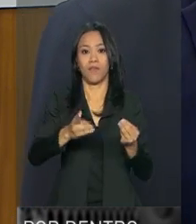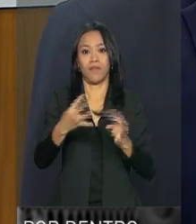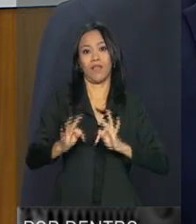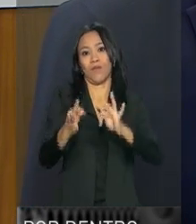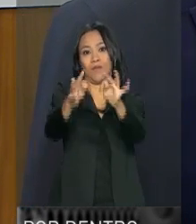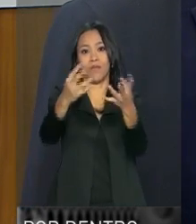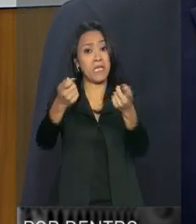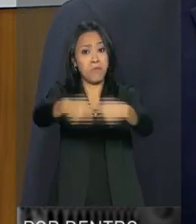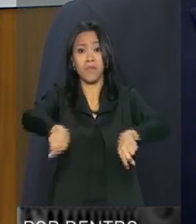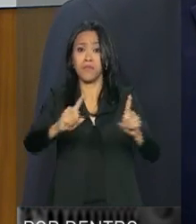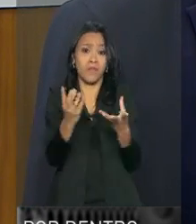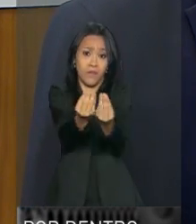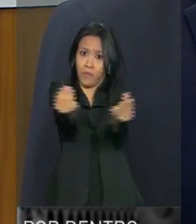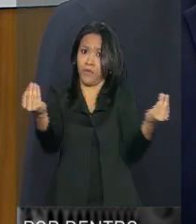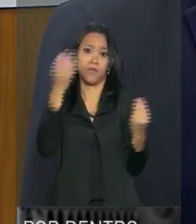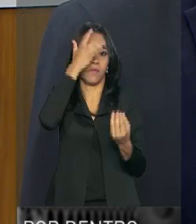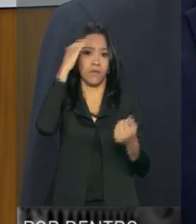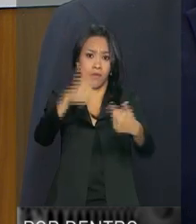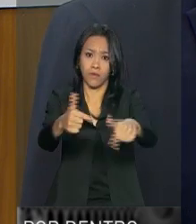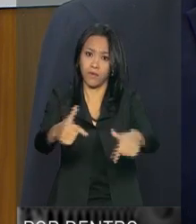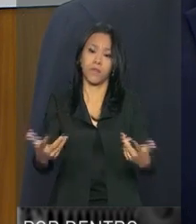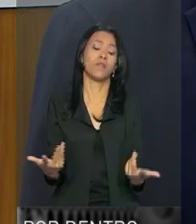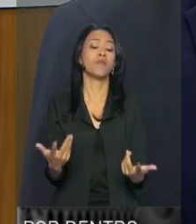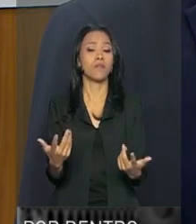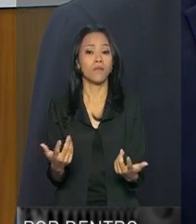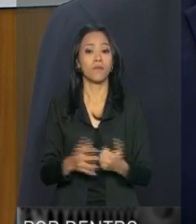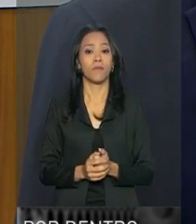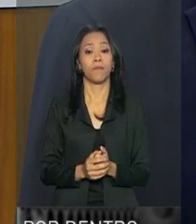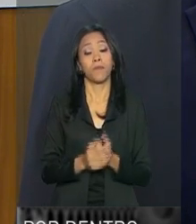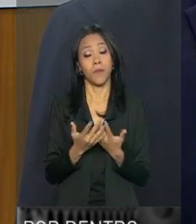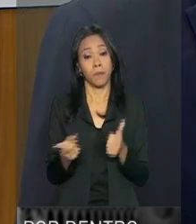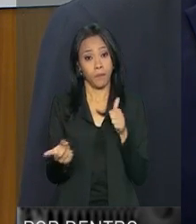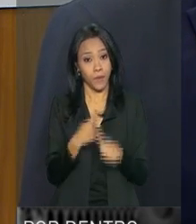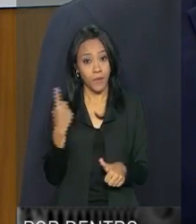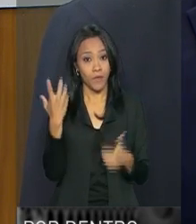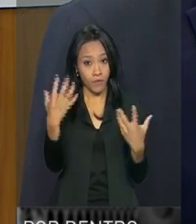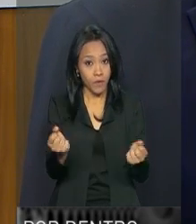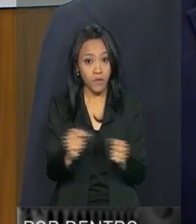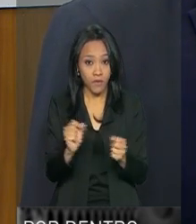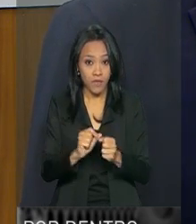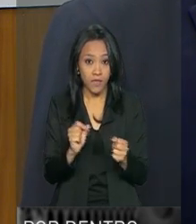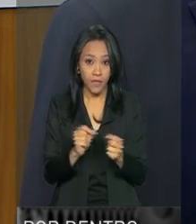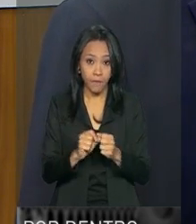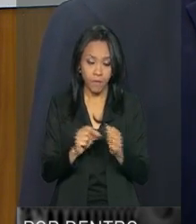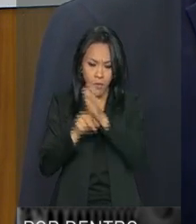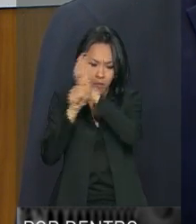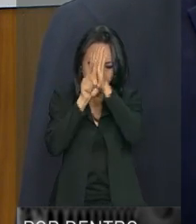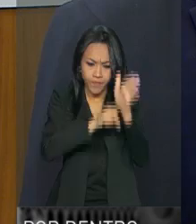atenda melhor áreas que estão realmente necessitando de pessoas estão primeiro nós vamos fazer revisão dos processos de trabalho